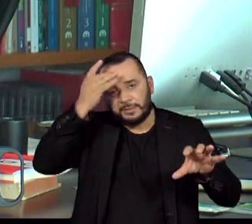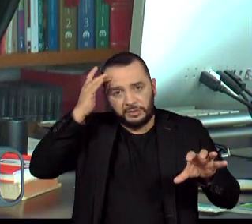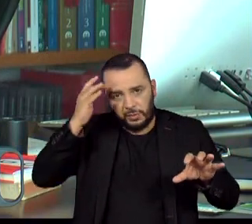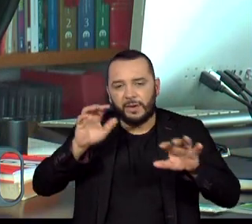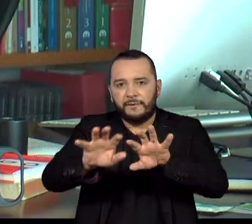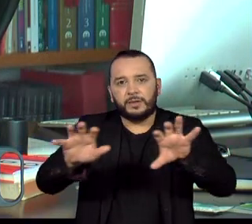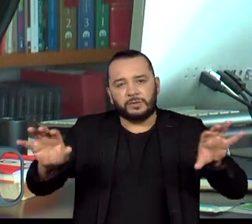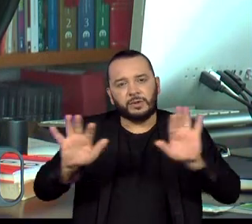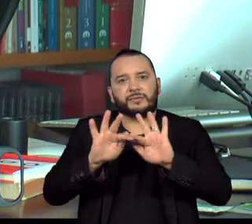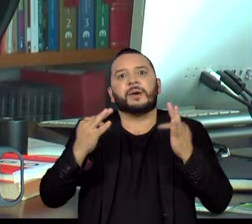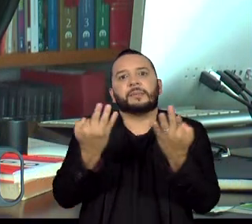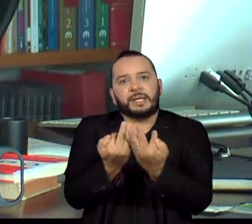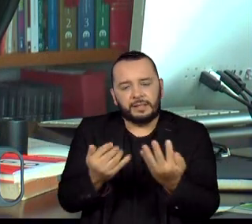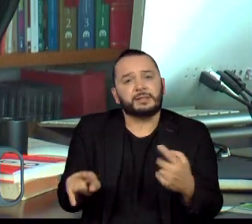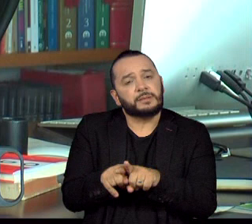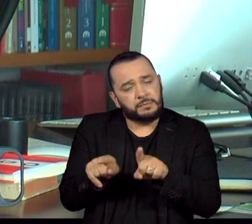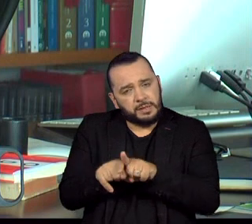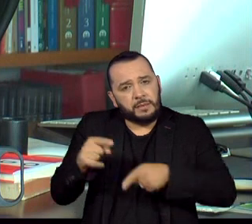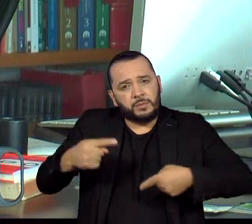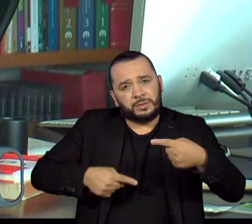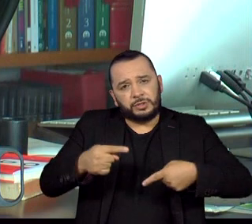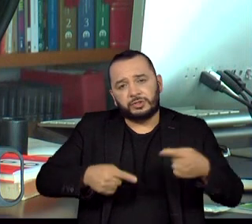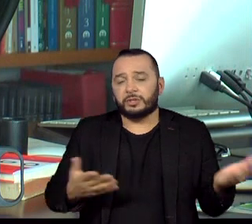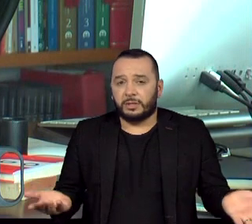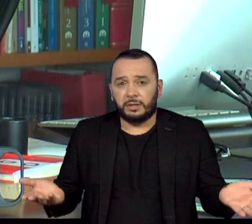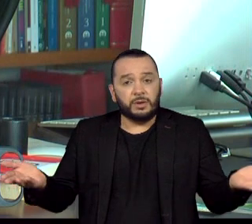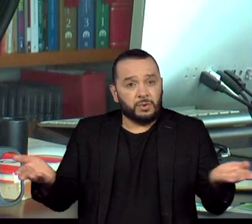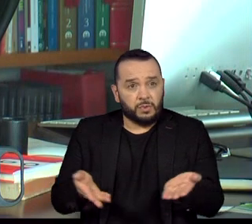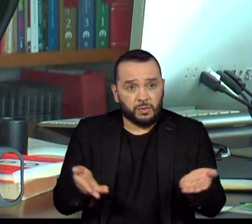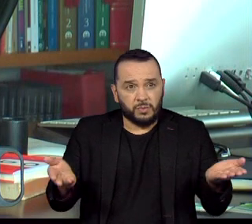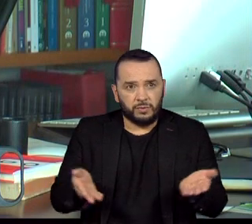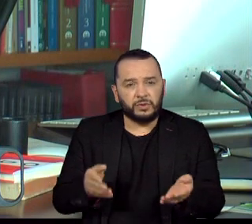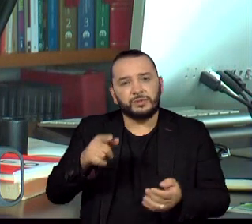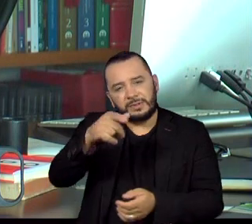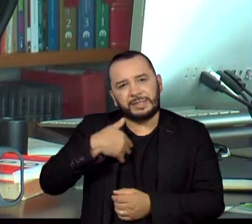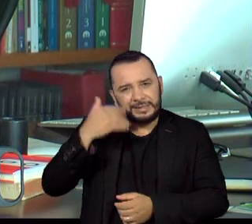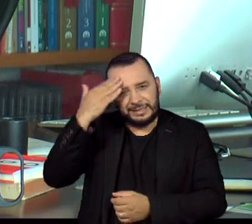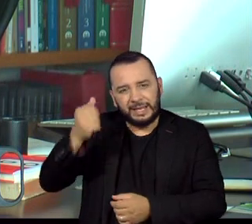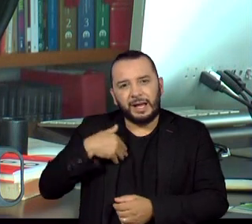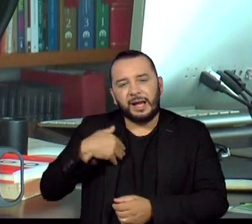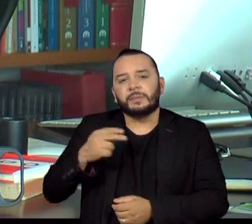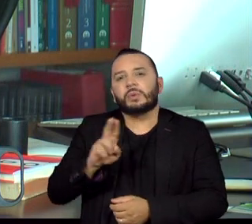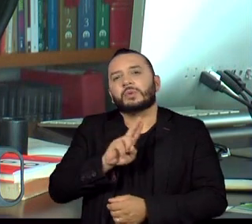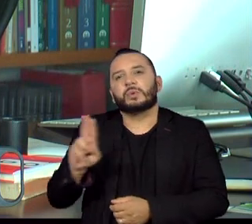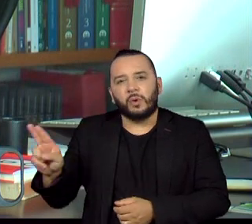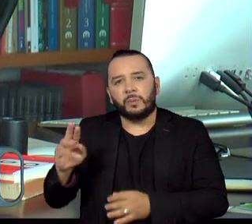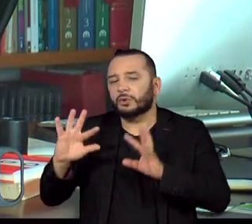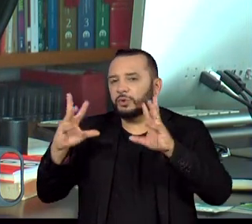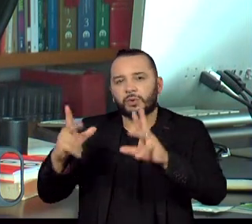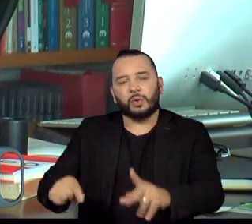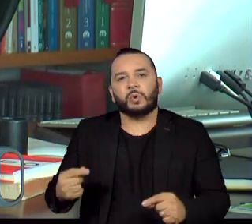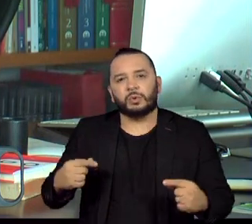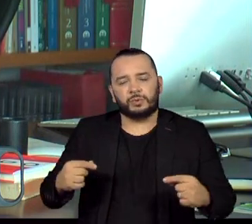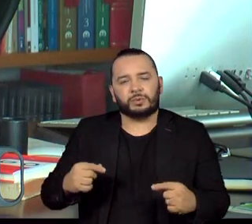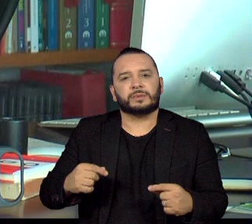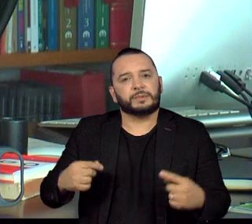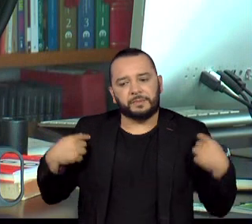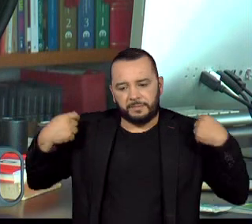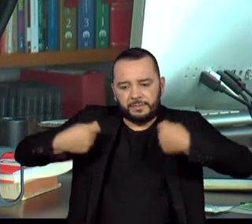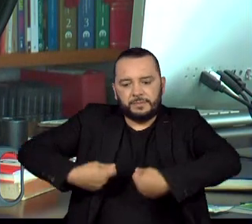muito explicitamente, né? Hoje a gente sabe o nome de todos os ministros do Supremo, a